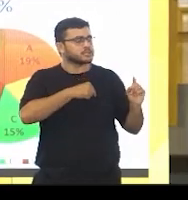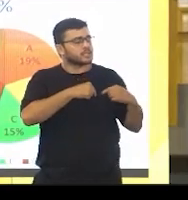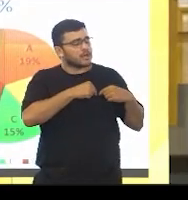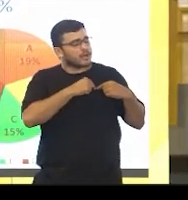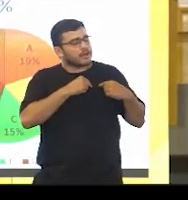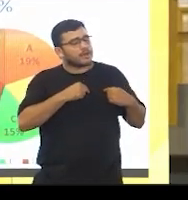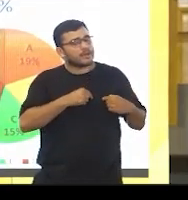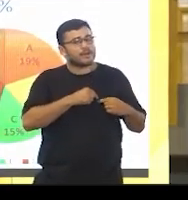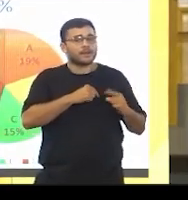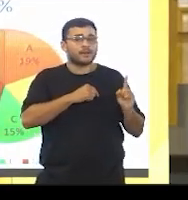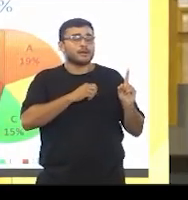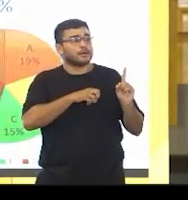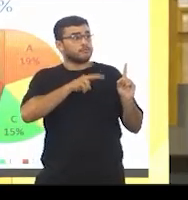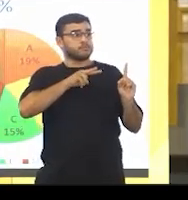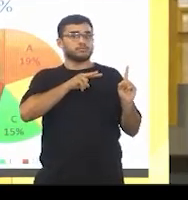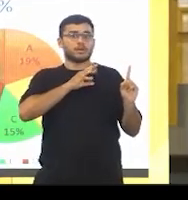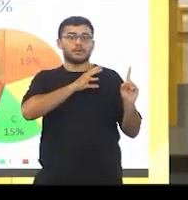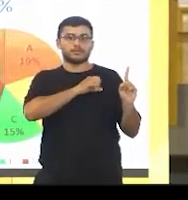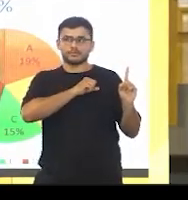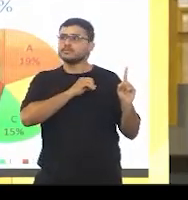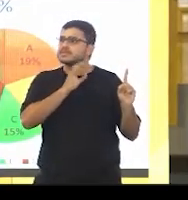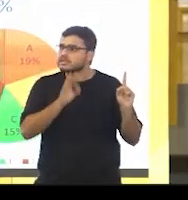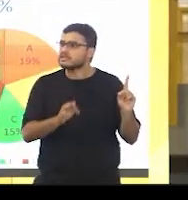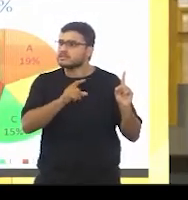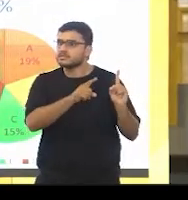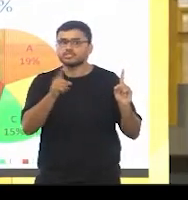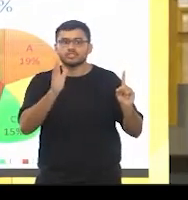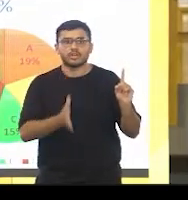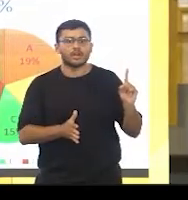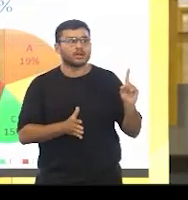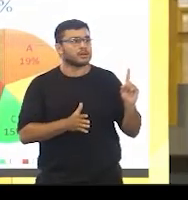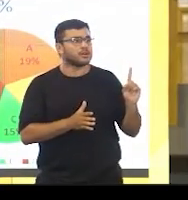Pessoal, agora olha para mim, escuta a resposta.